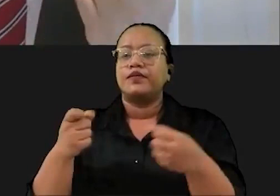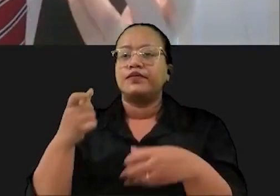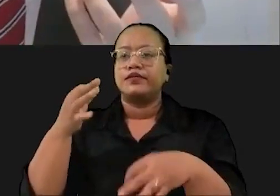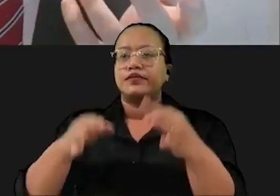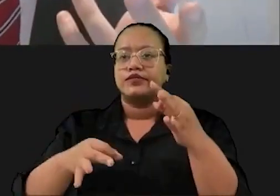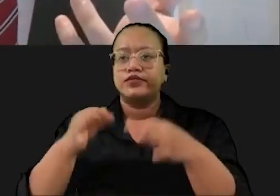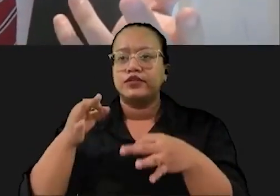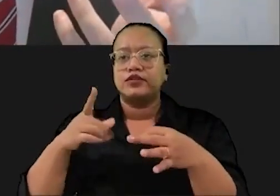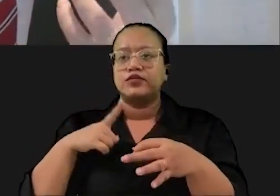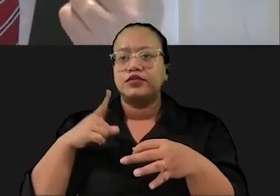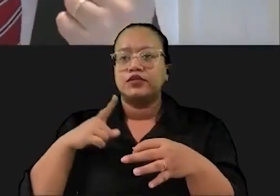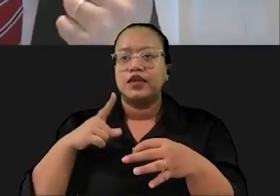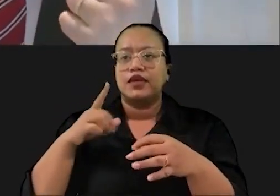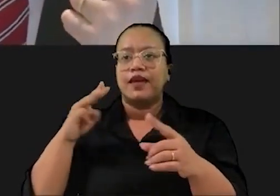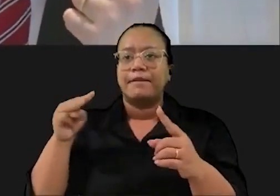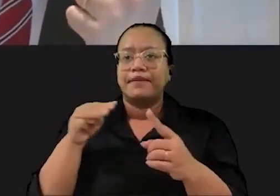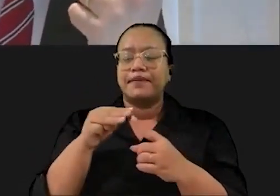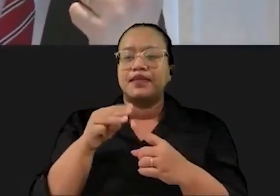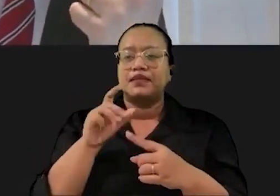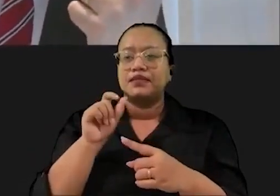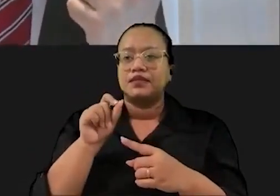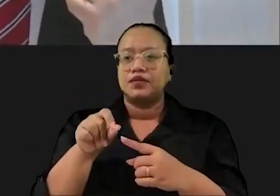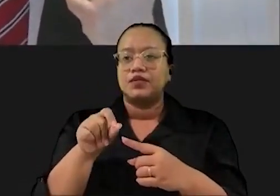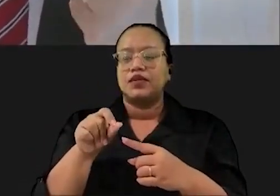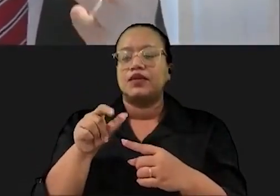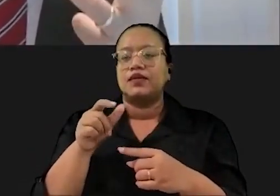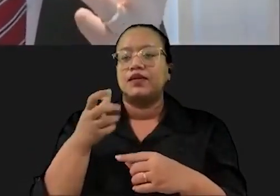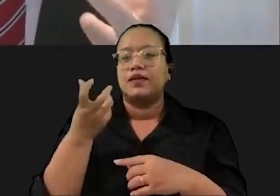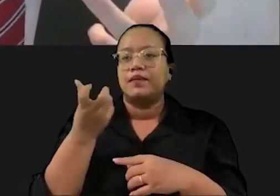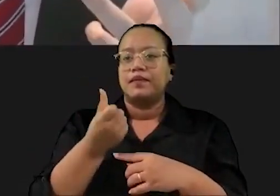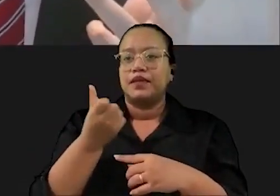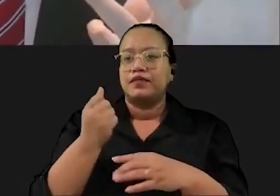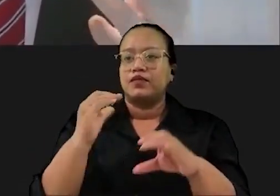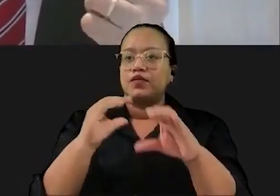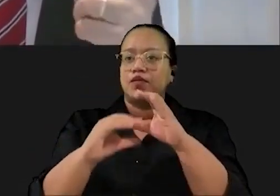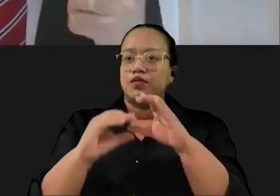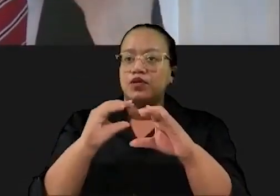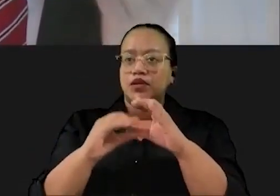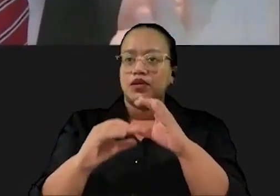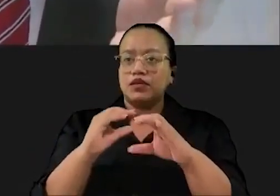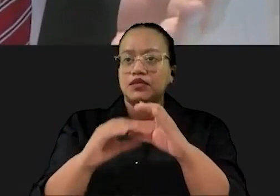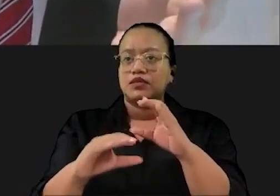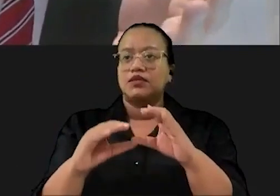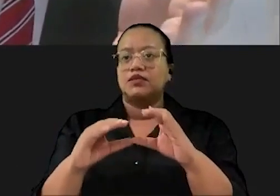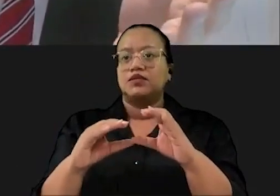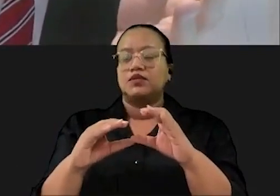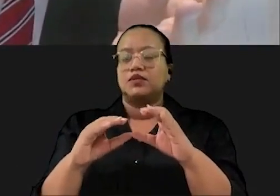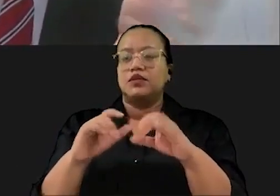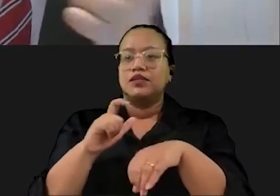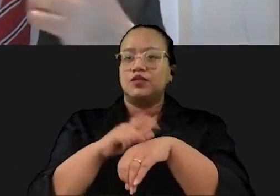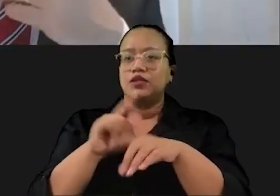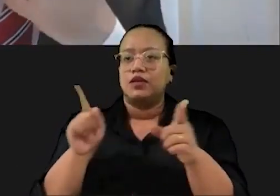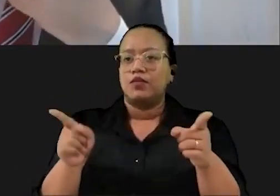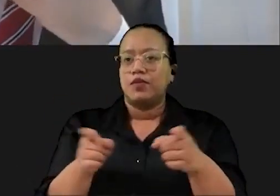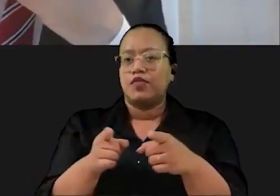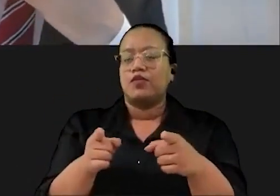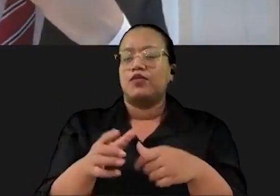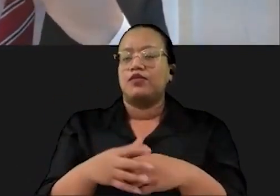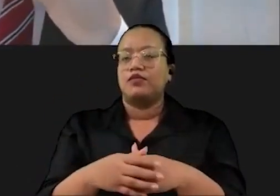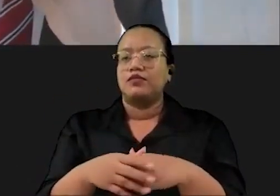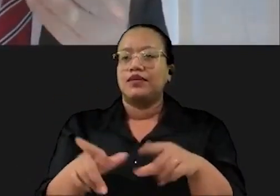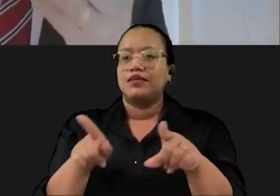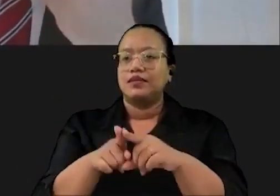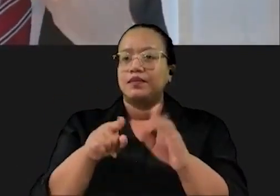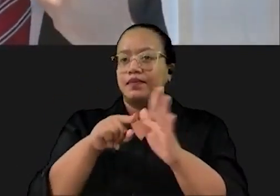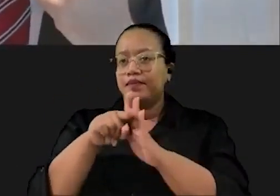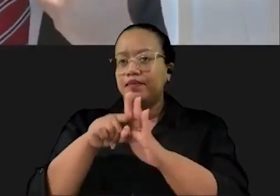benefício, a comunicação à CABJ em um prazo menor, tem a missão de apurar os atrasados também com prioridade na nossa central de cálculos,